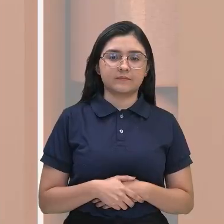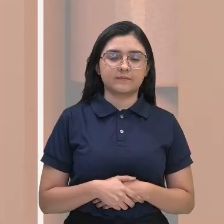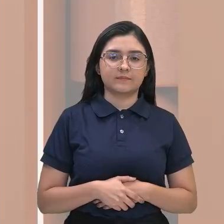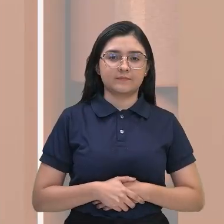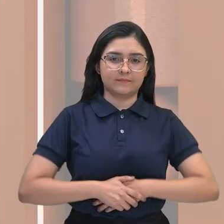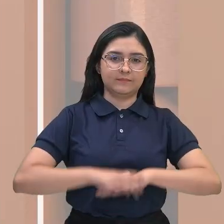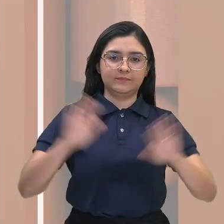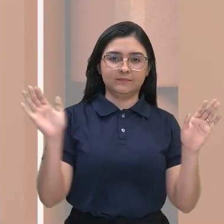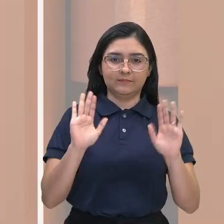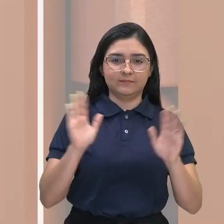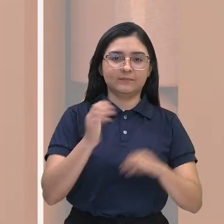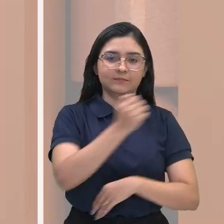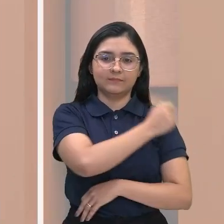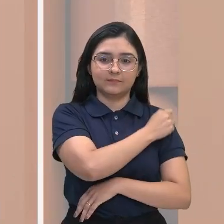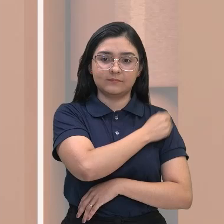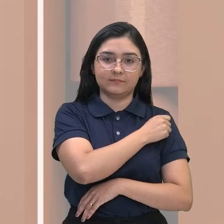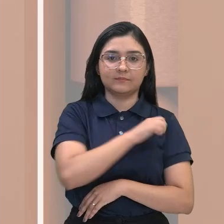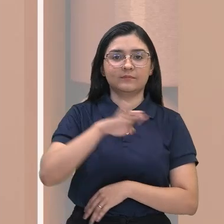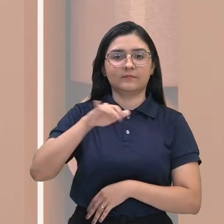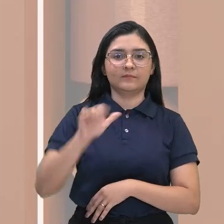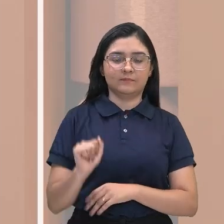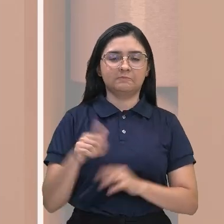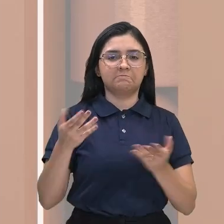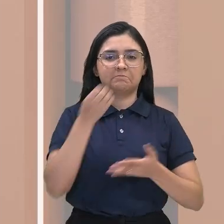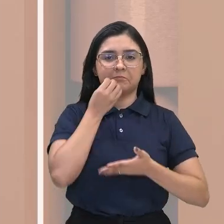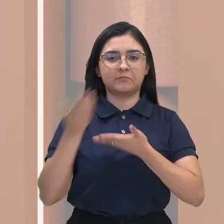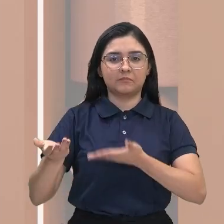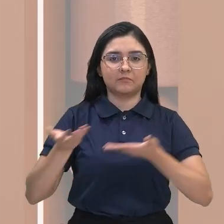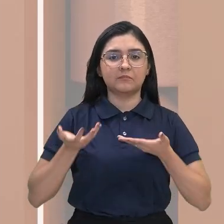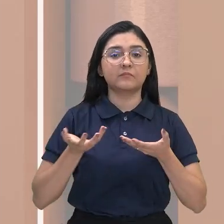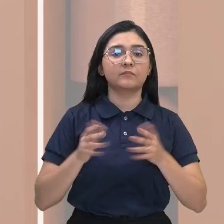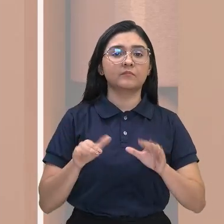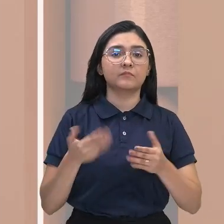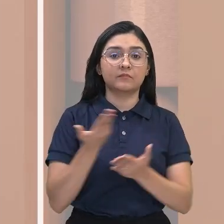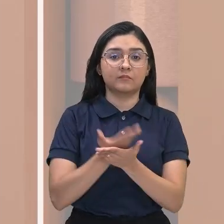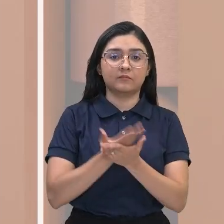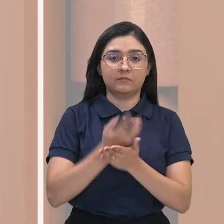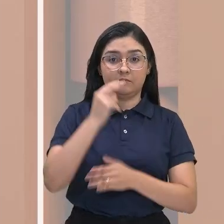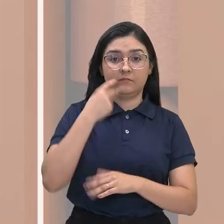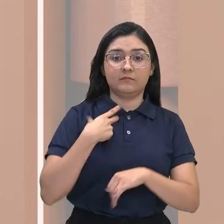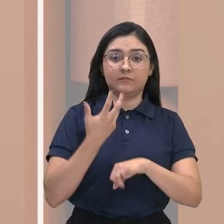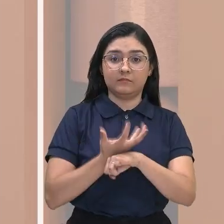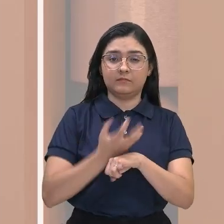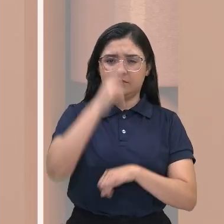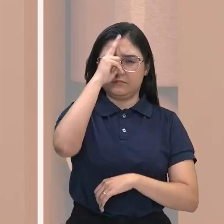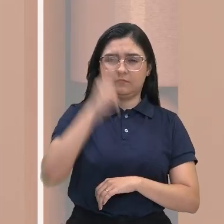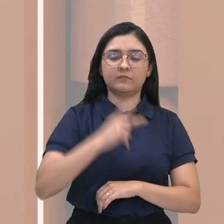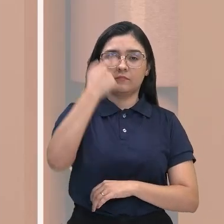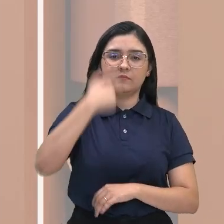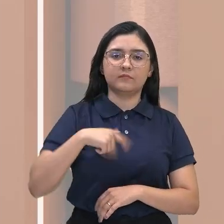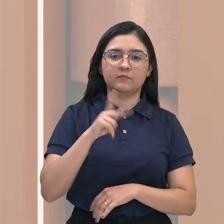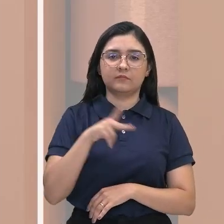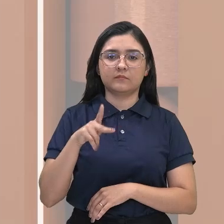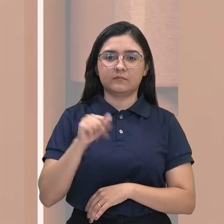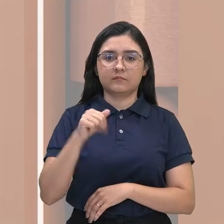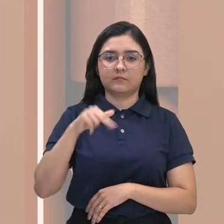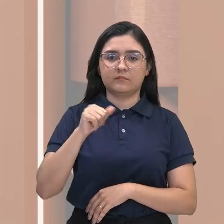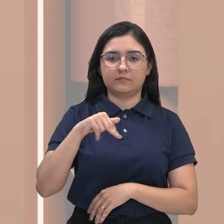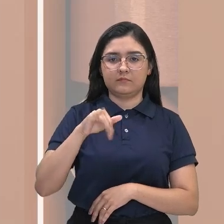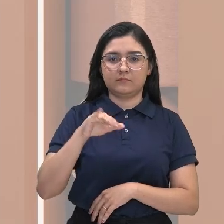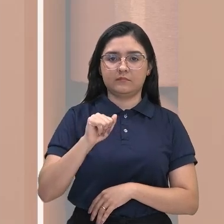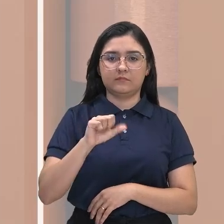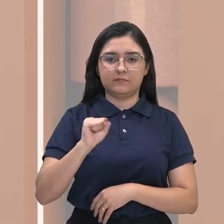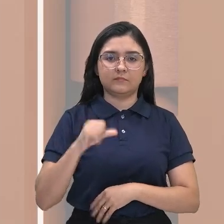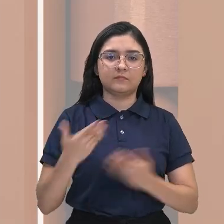Turminha boa da nossa educação de jovens e adultos, sejam muito bem-vindos a mais uma aula de História. Eu sou o professor Ananias Carvalho e serei o seu